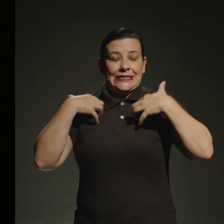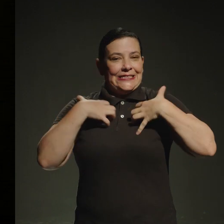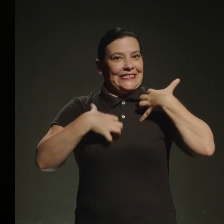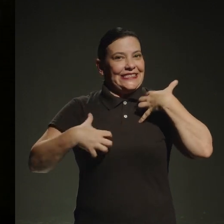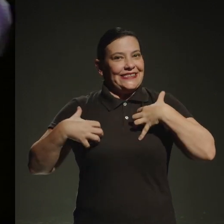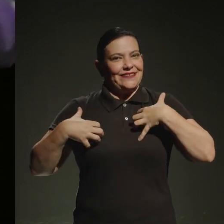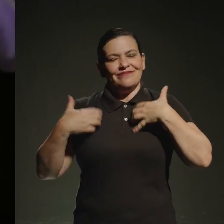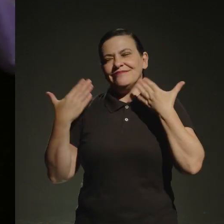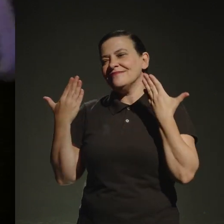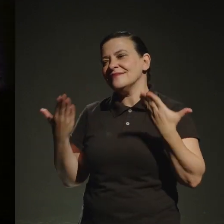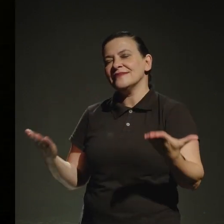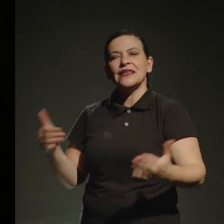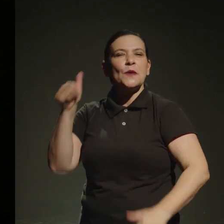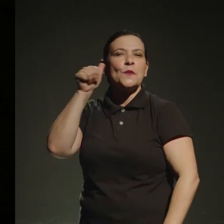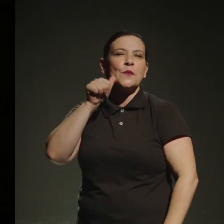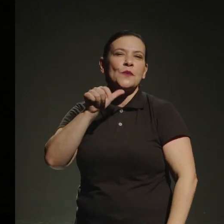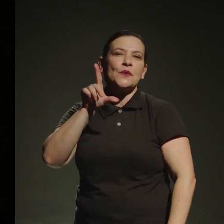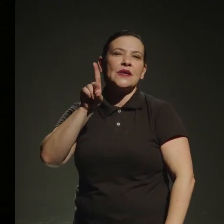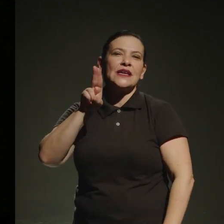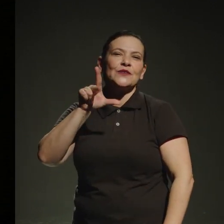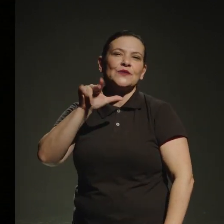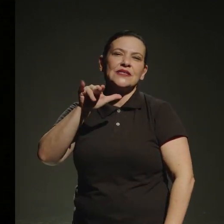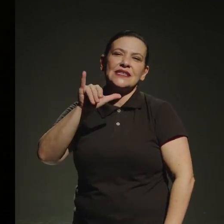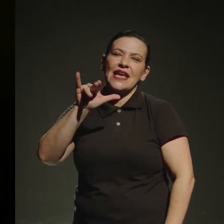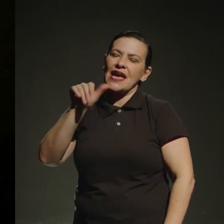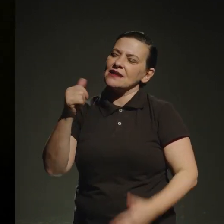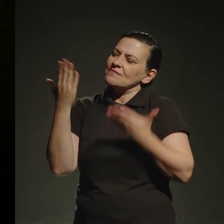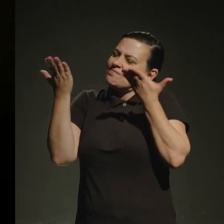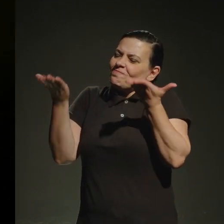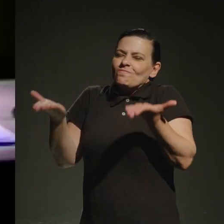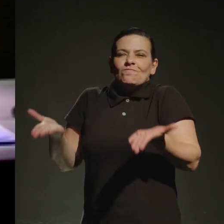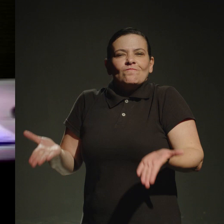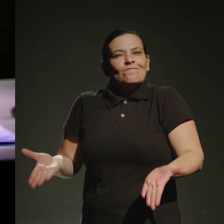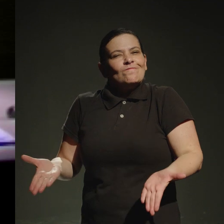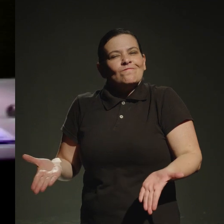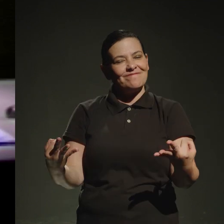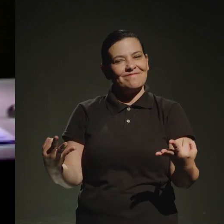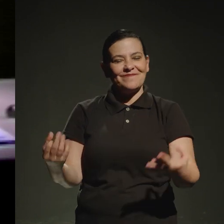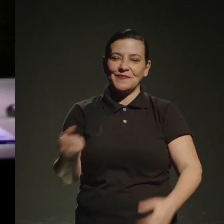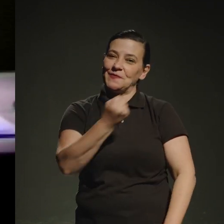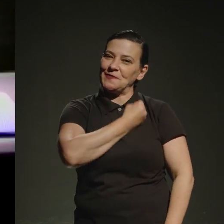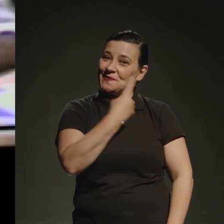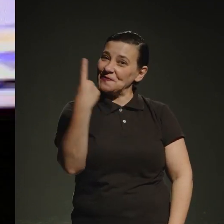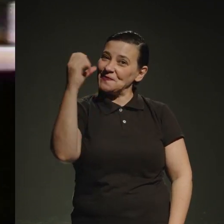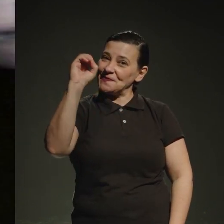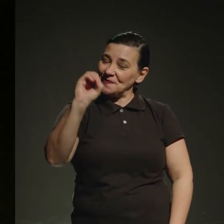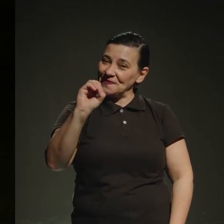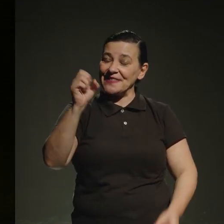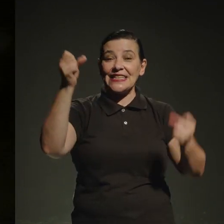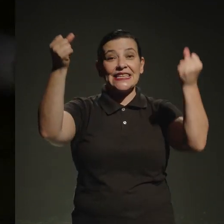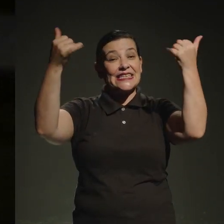seus frustrados amores. Ao apear o Rocinante, ele volta por instantes a ser Miguel,